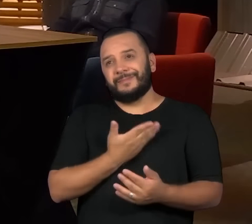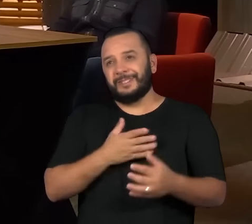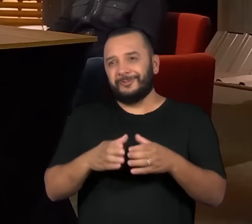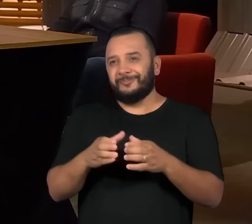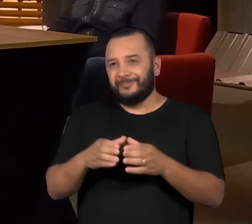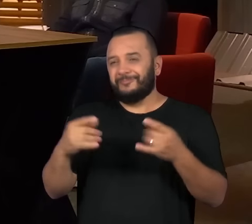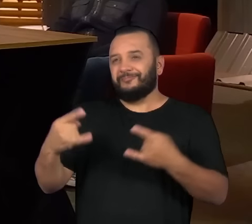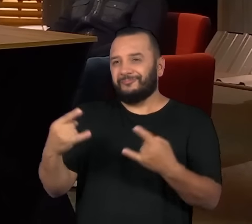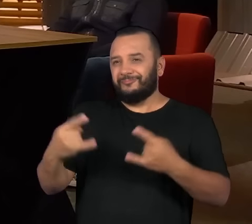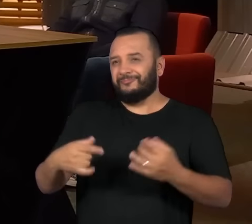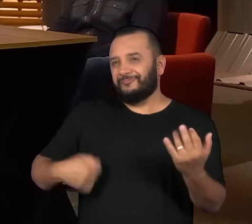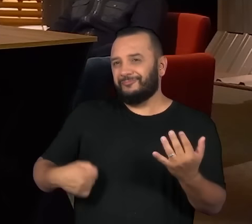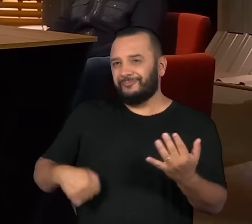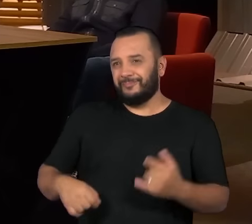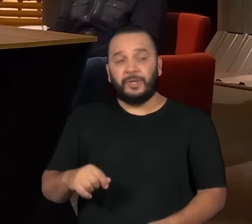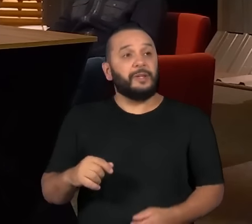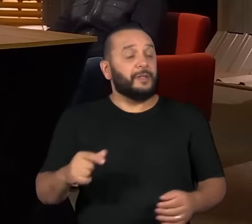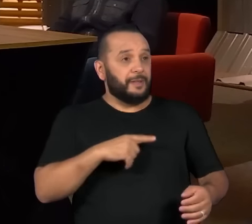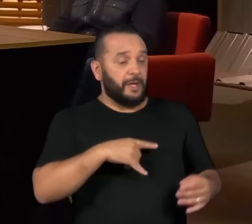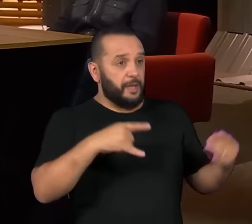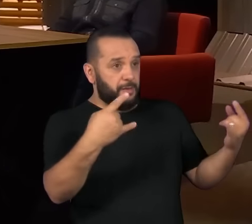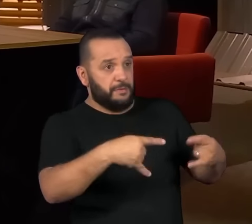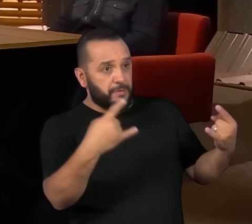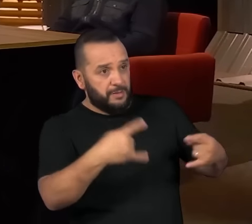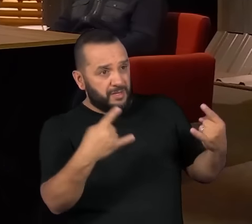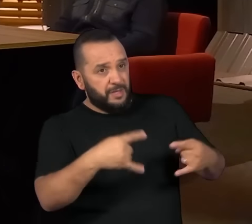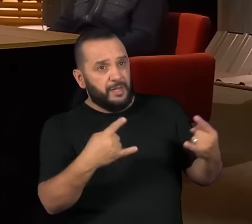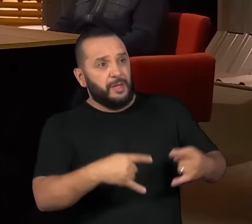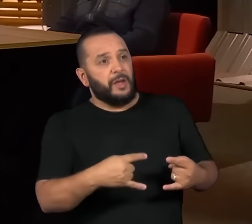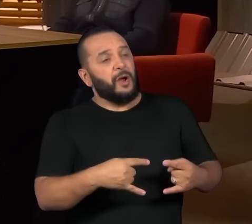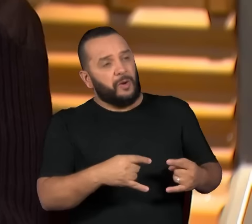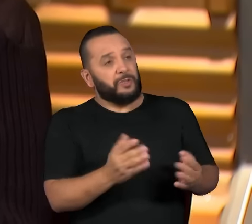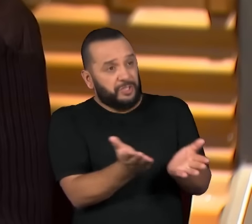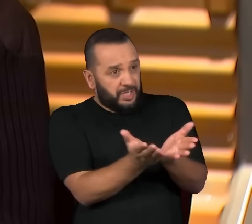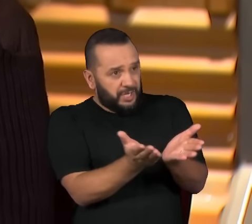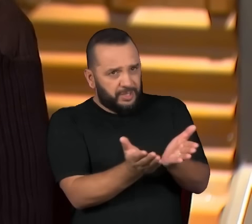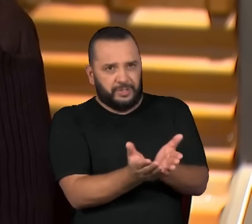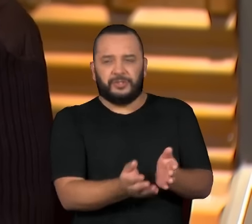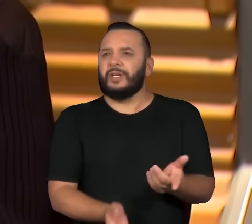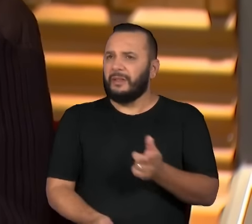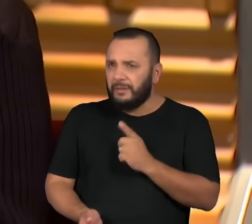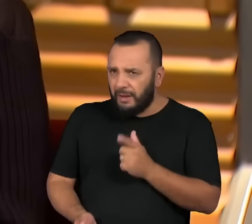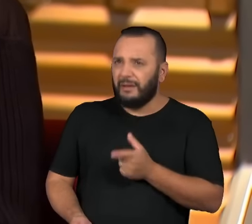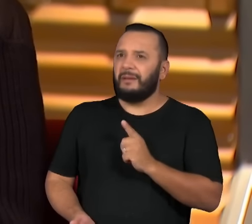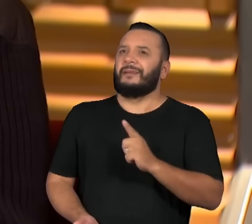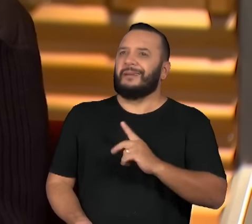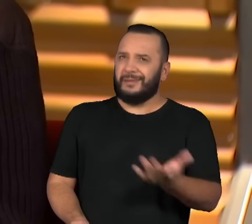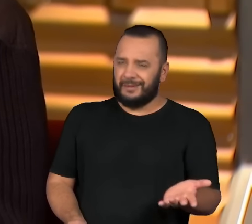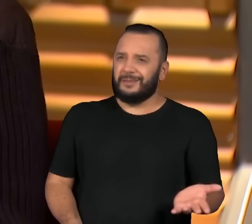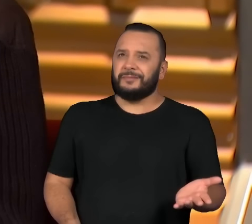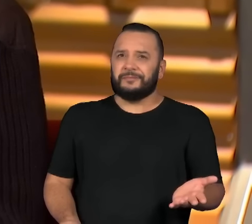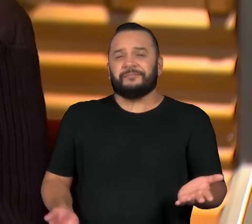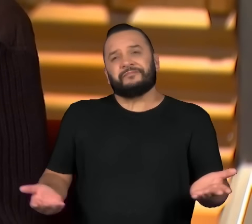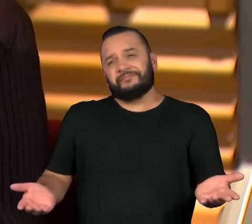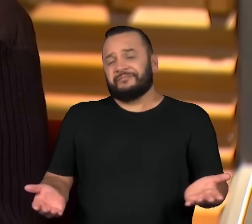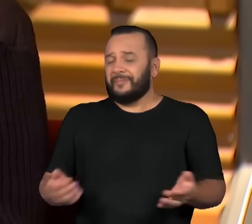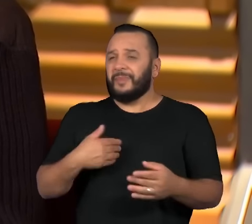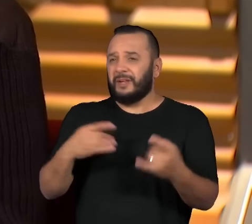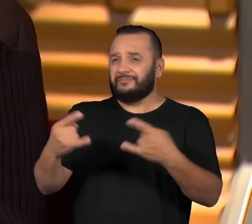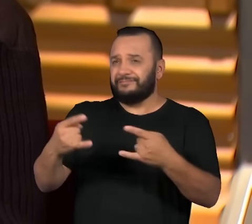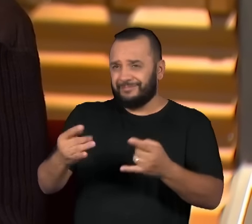que tem agora metal gospel. Tem. Isso é preocupante. Não é ou não? Não, assim, o metal gospel